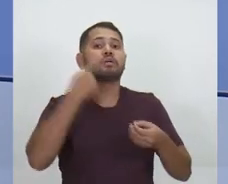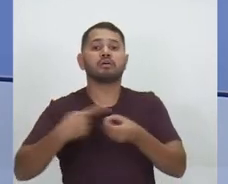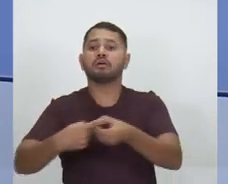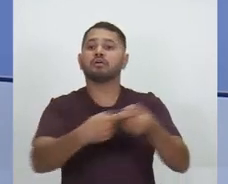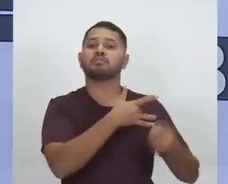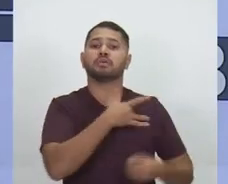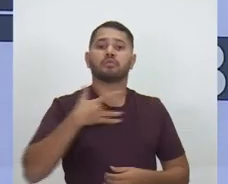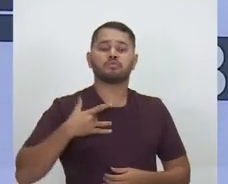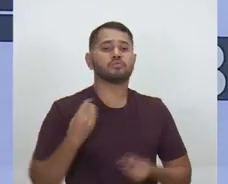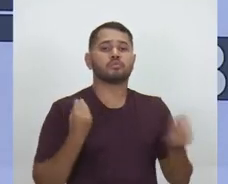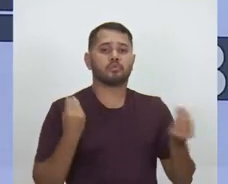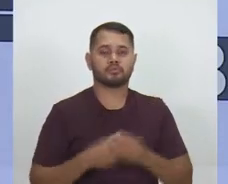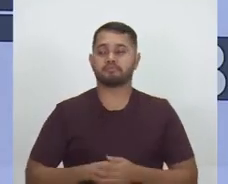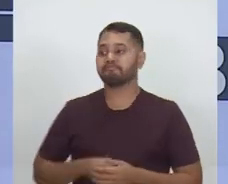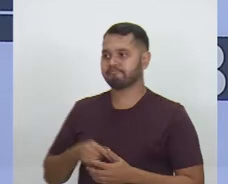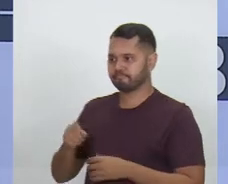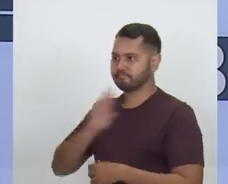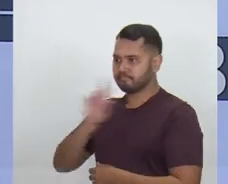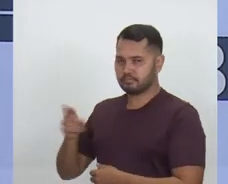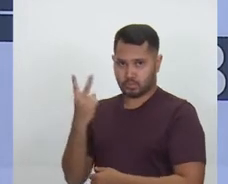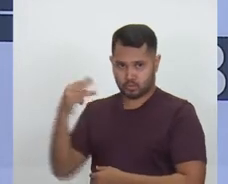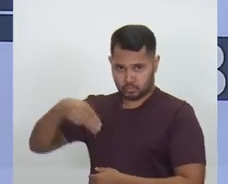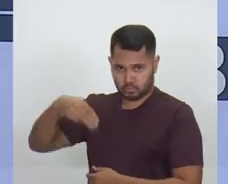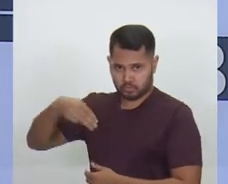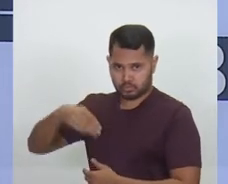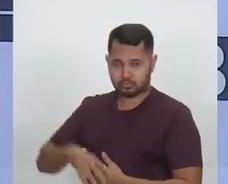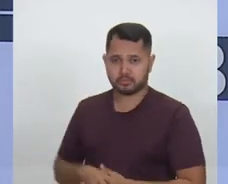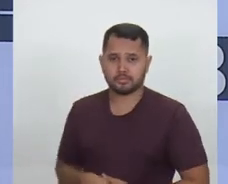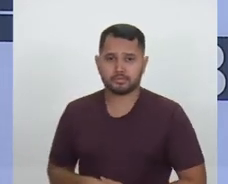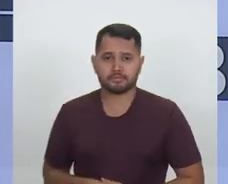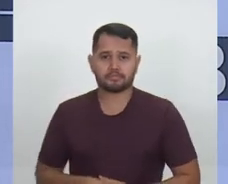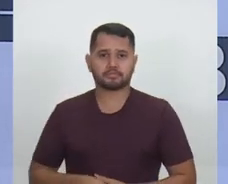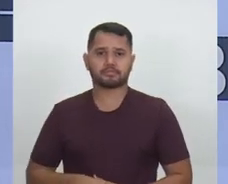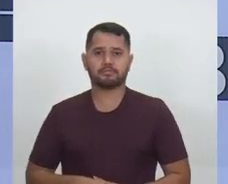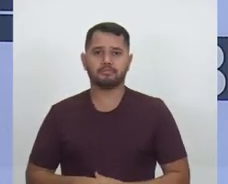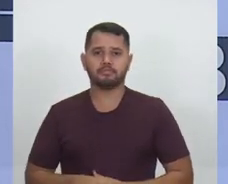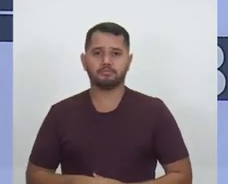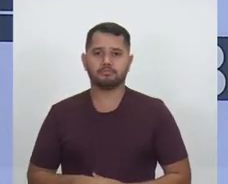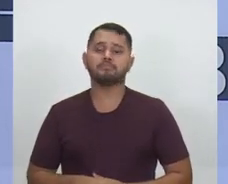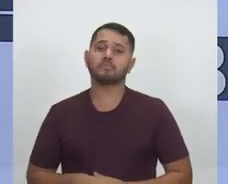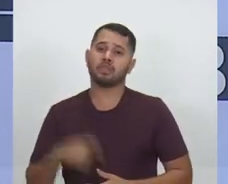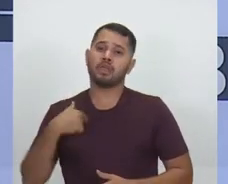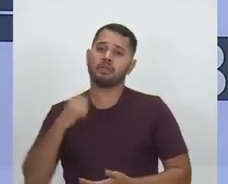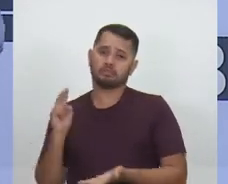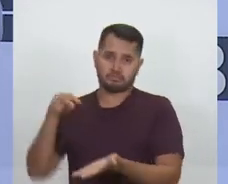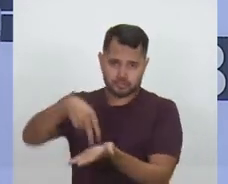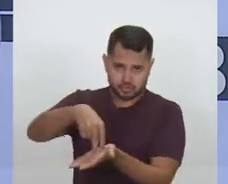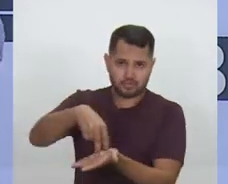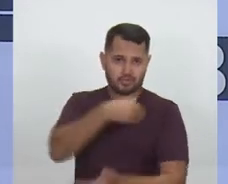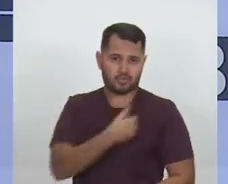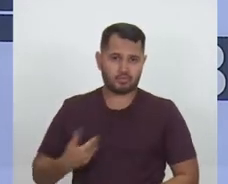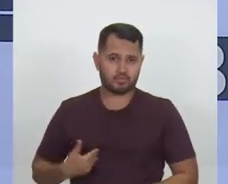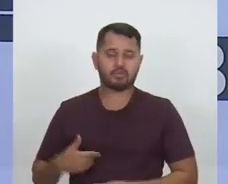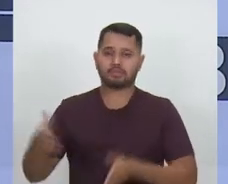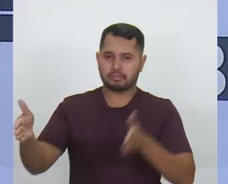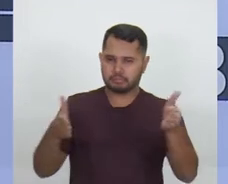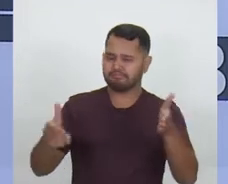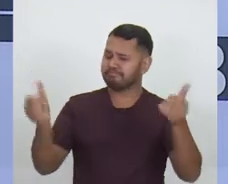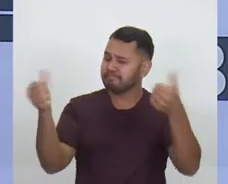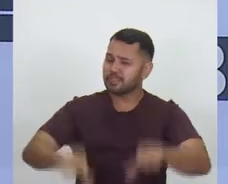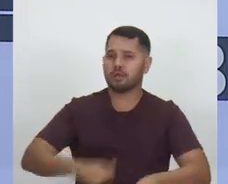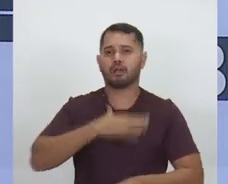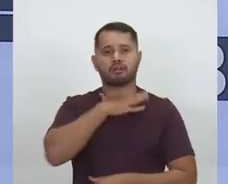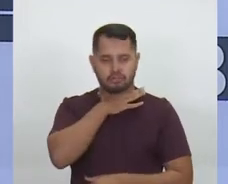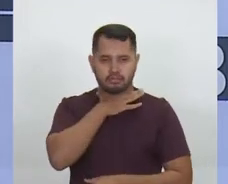candidato deve agora ter dois minutos para responder eu assumi o governo do amazonas no pior momento da sua crise